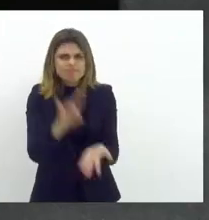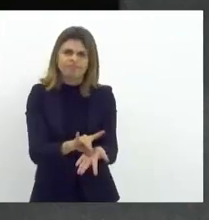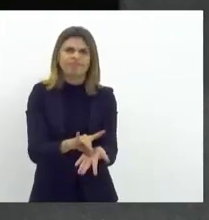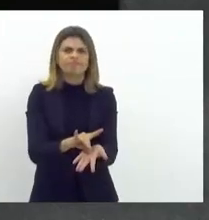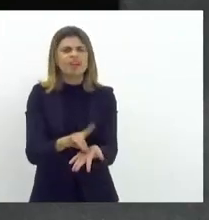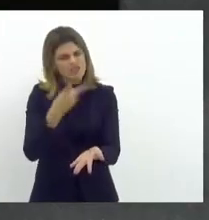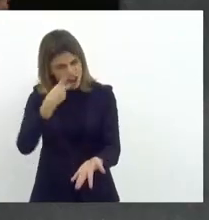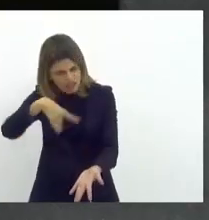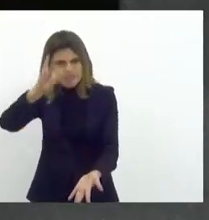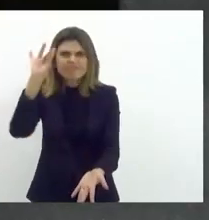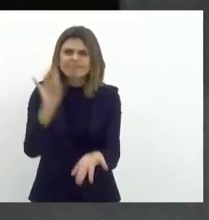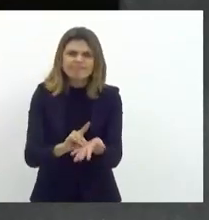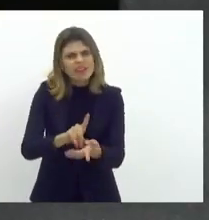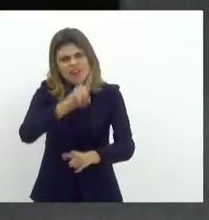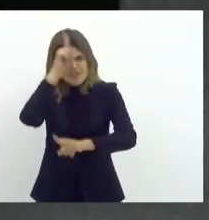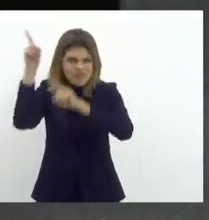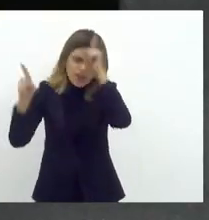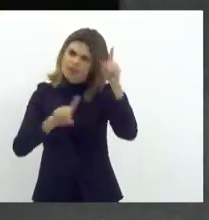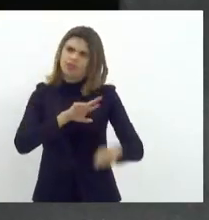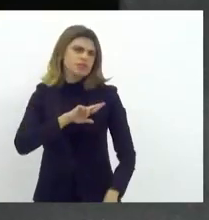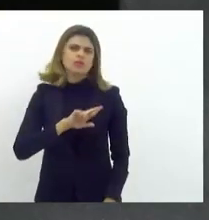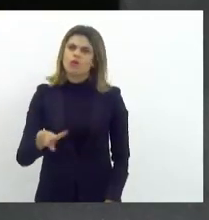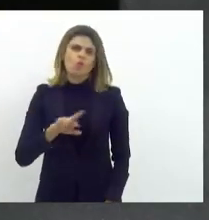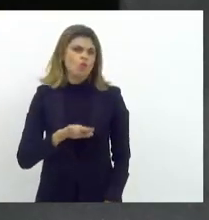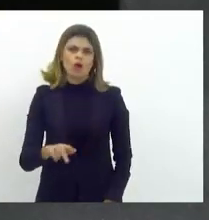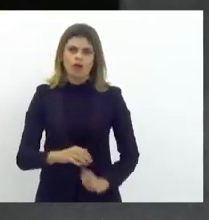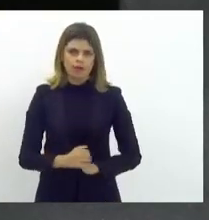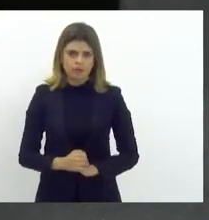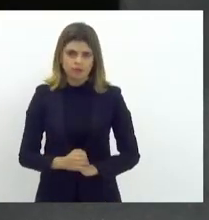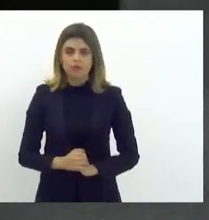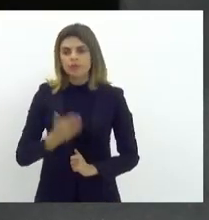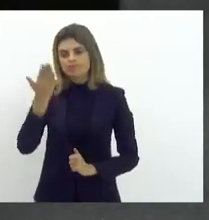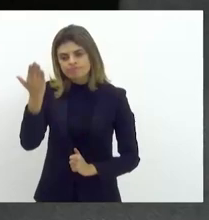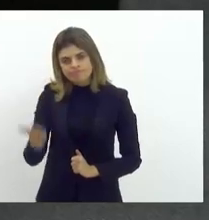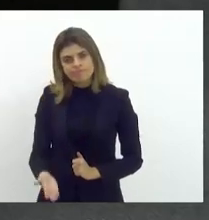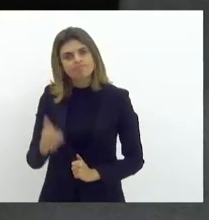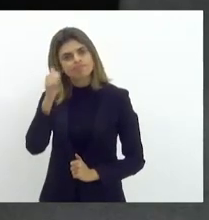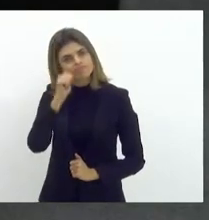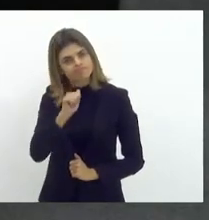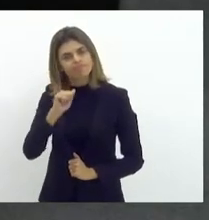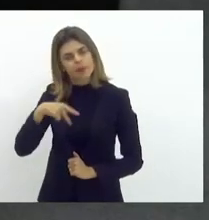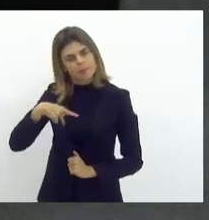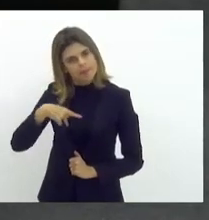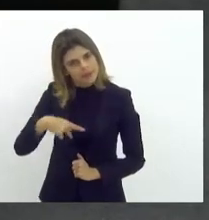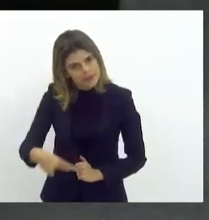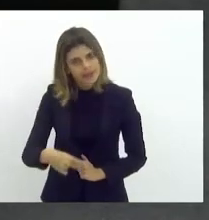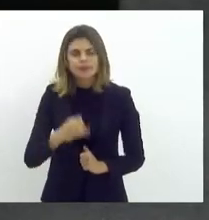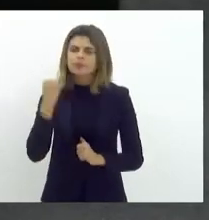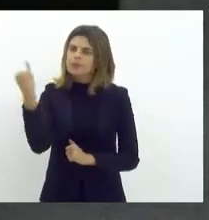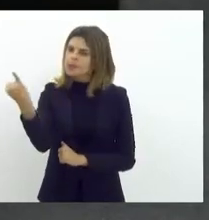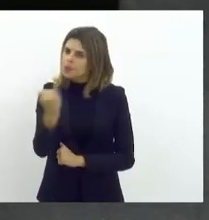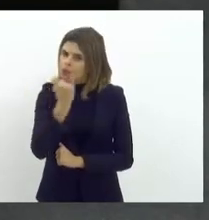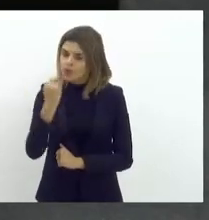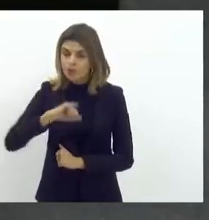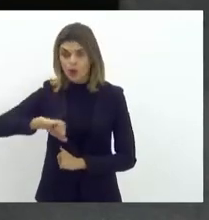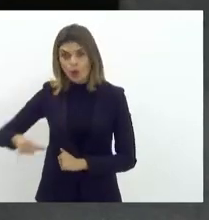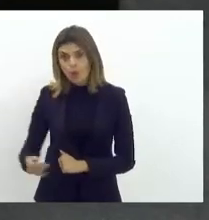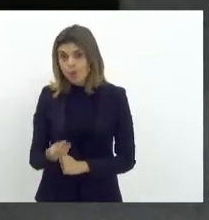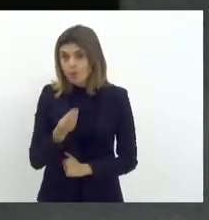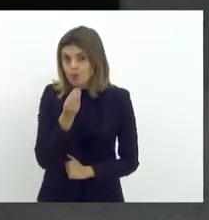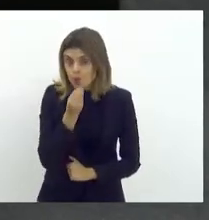fato ninguém tá inventando então importante senhora presidenta a gente olhar e essa foi a oportunidade